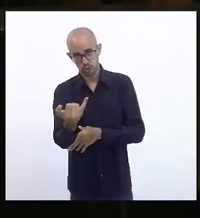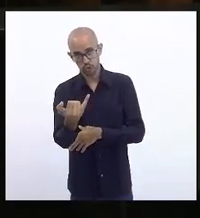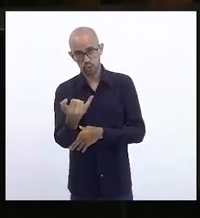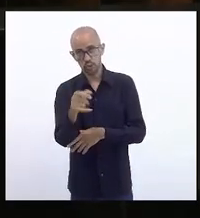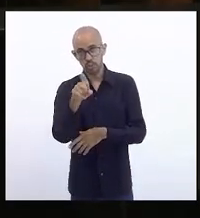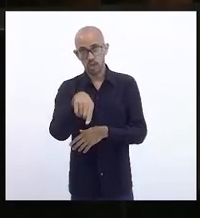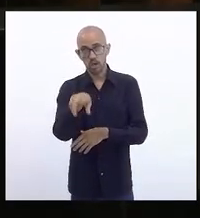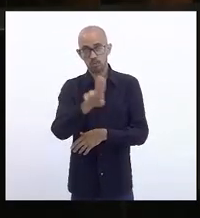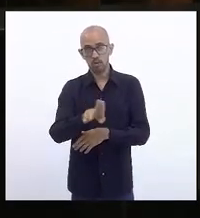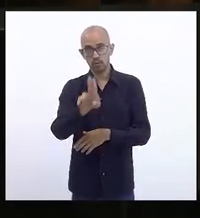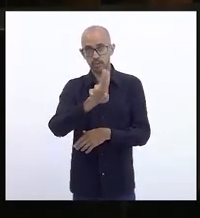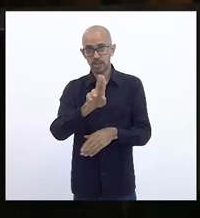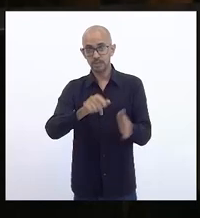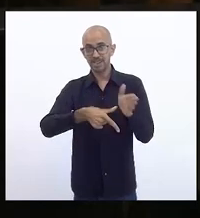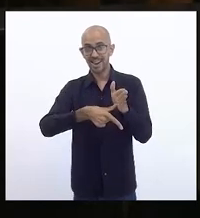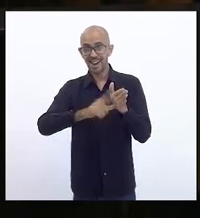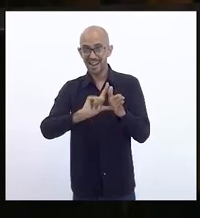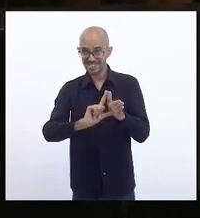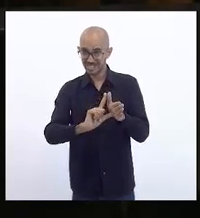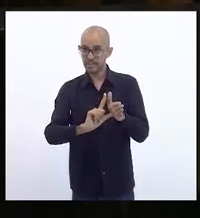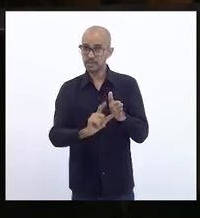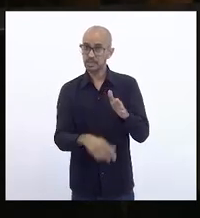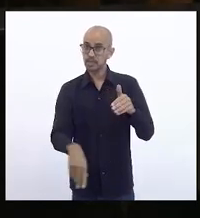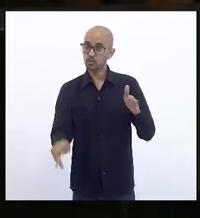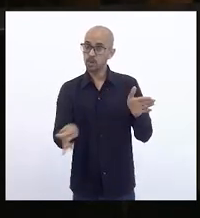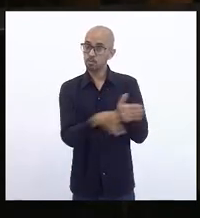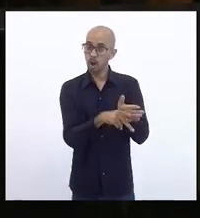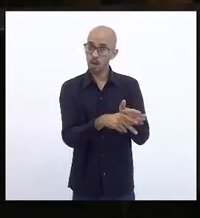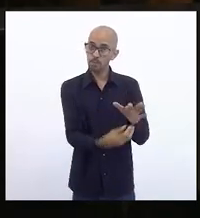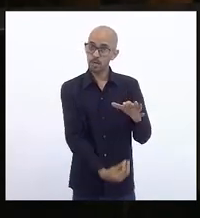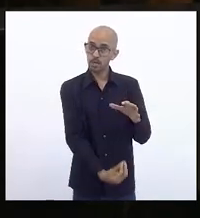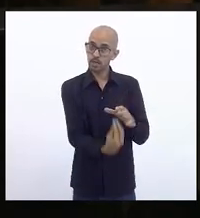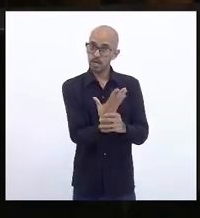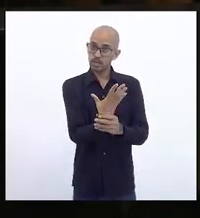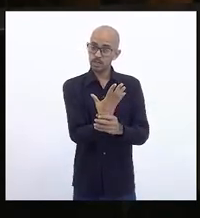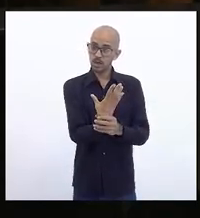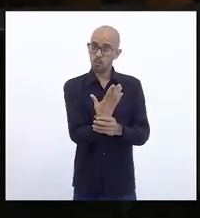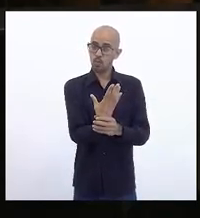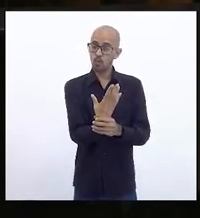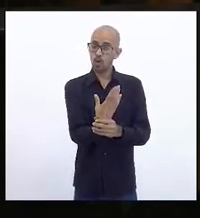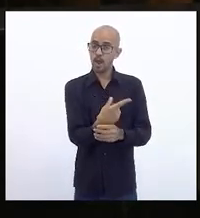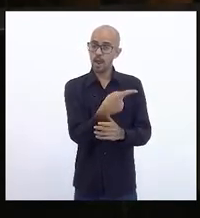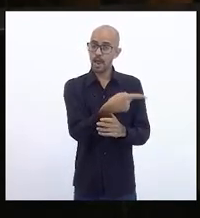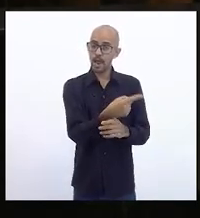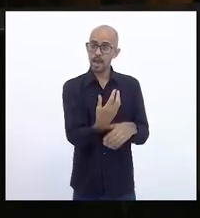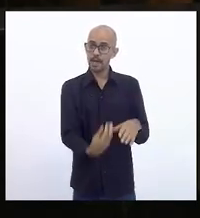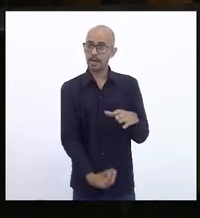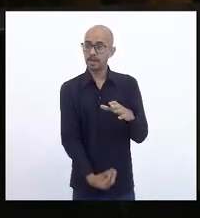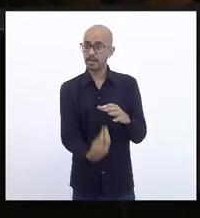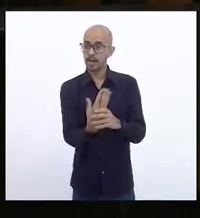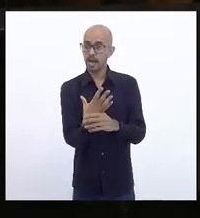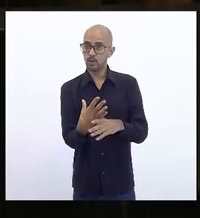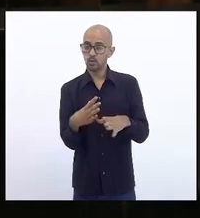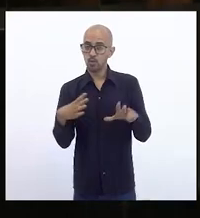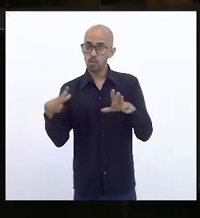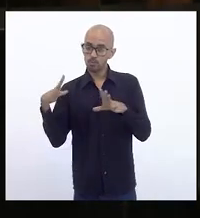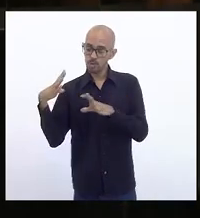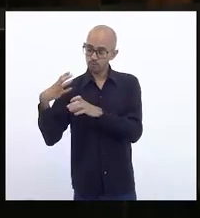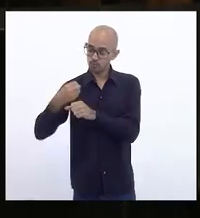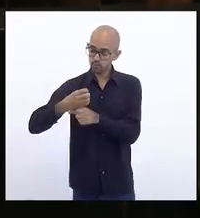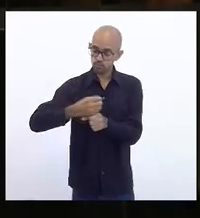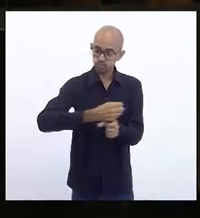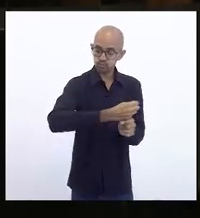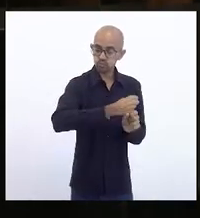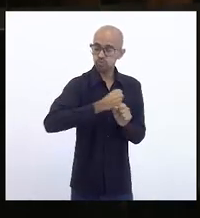universidade antes mesmo da sua própria criação. A UERJ ela surge como um conglomerado de diversas